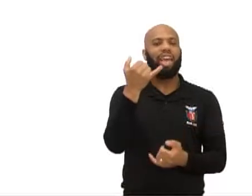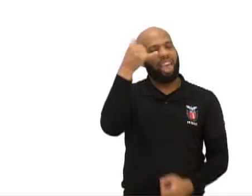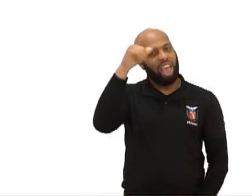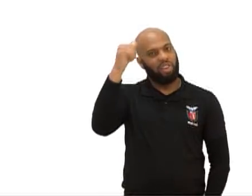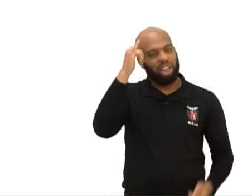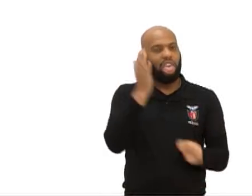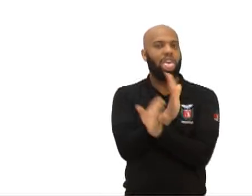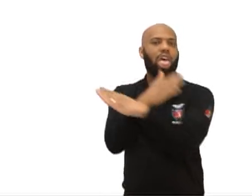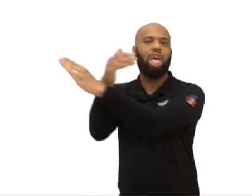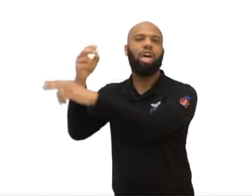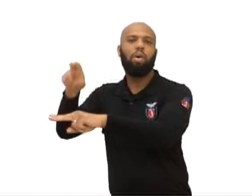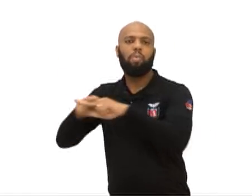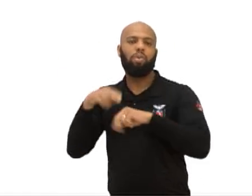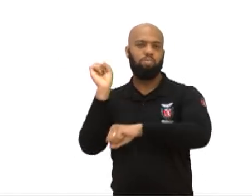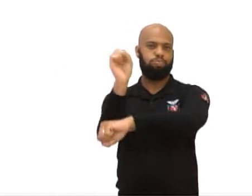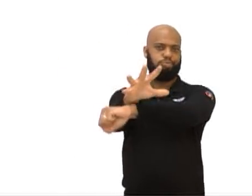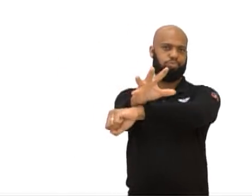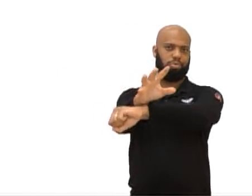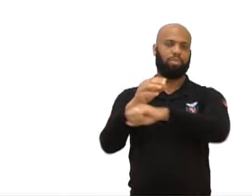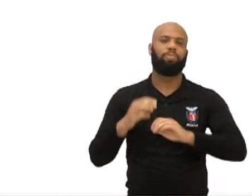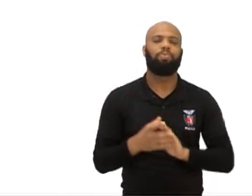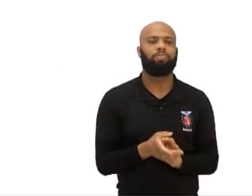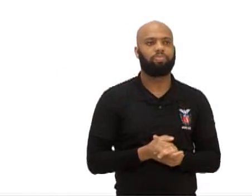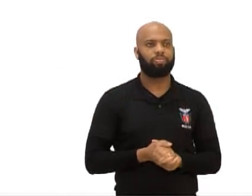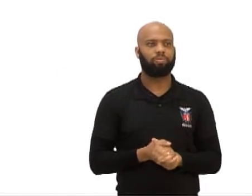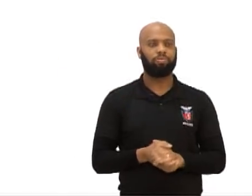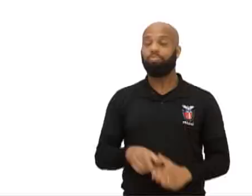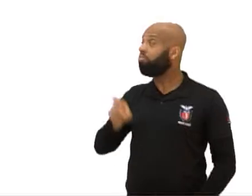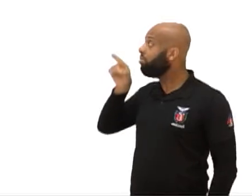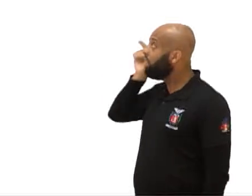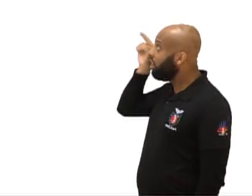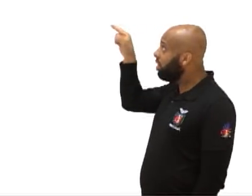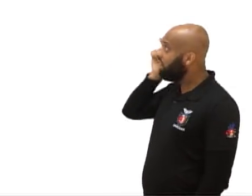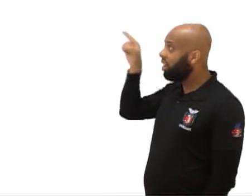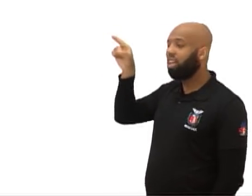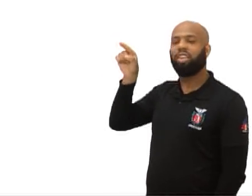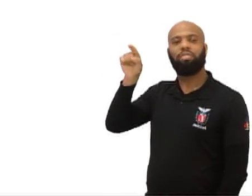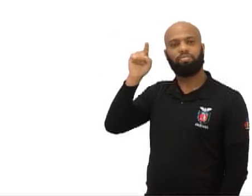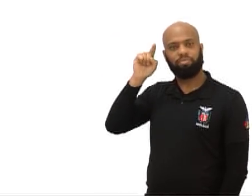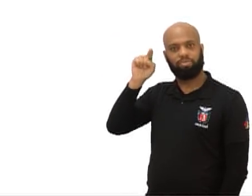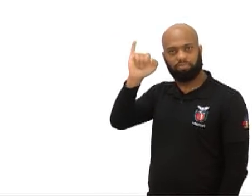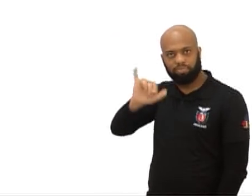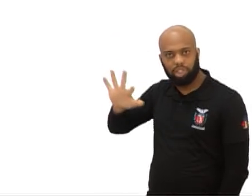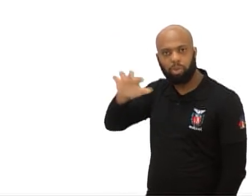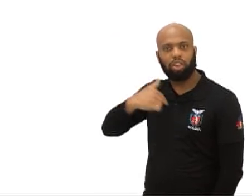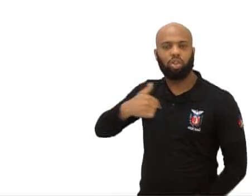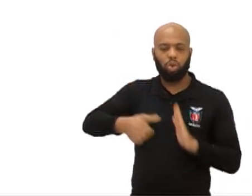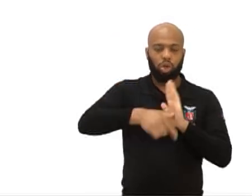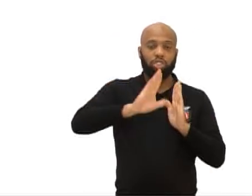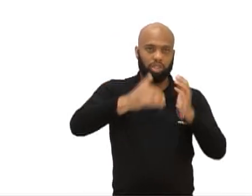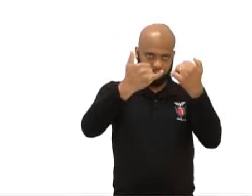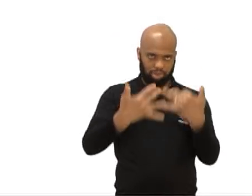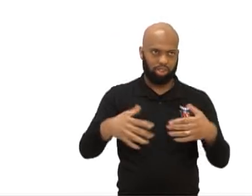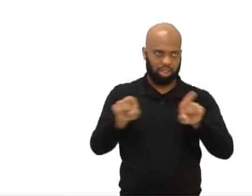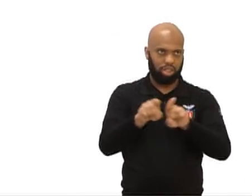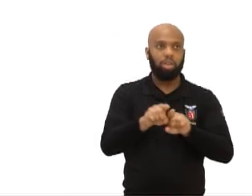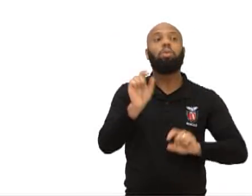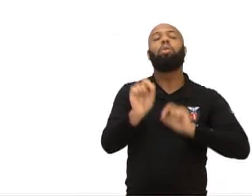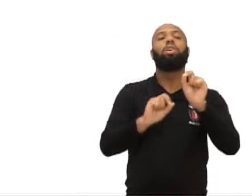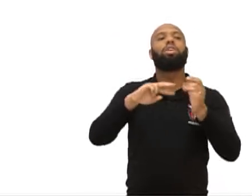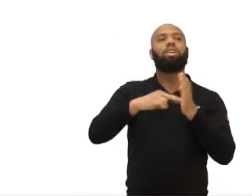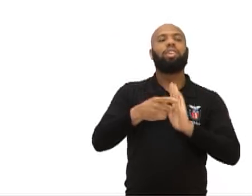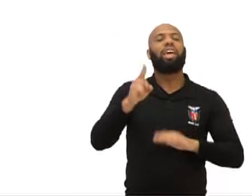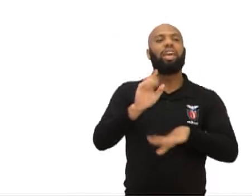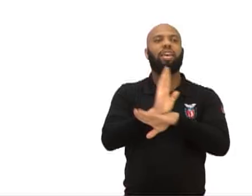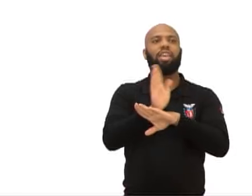Essa imagem, eu creio que alguns de vocês devem lembrar, né? Já foi comentada em uma das aulas. Trata-se